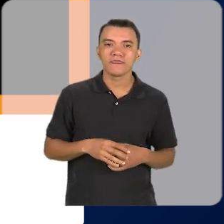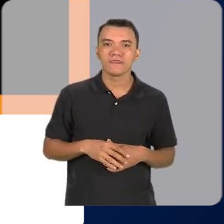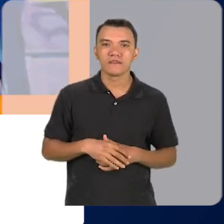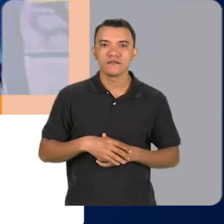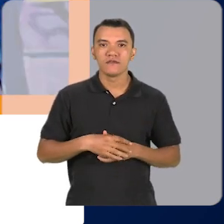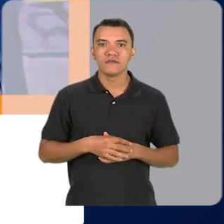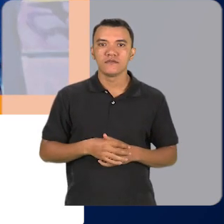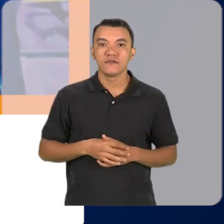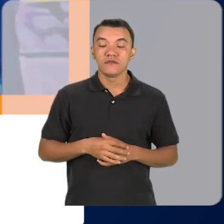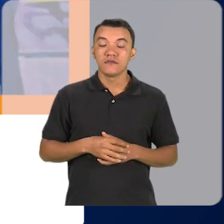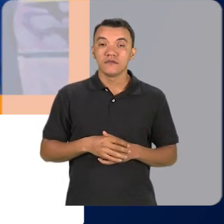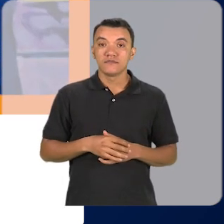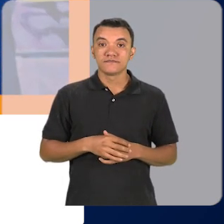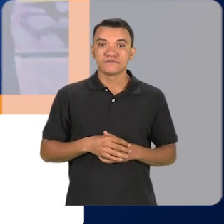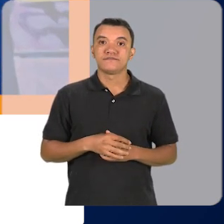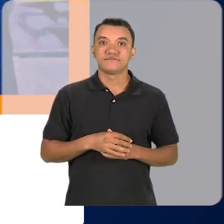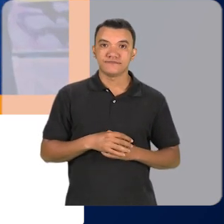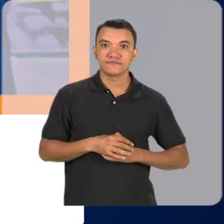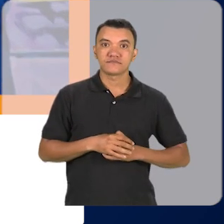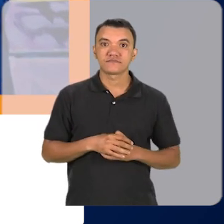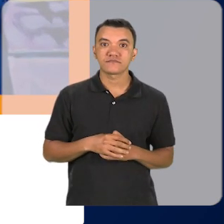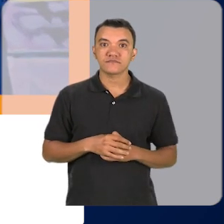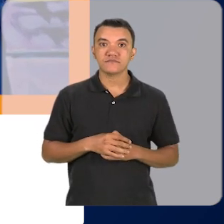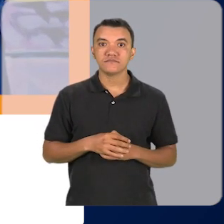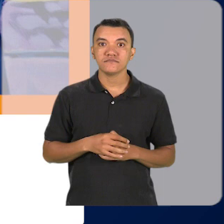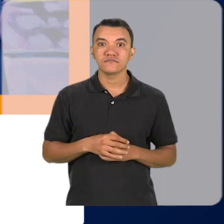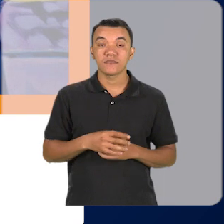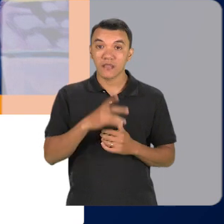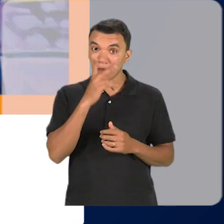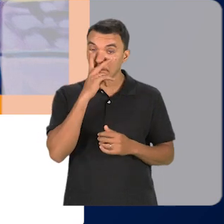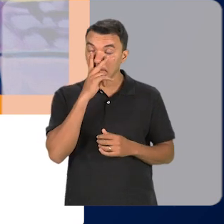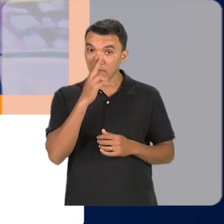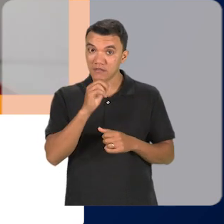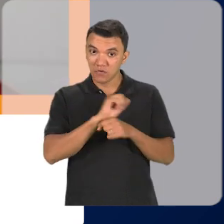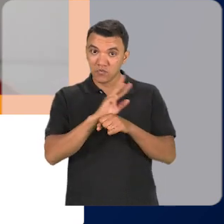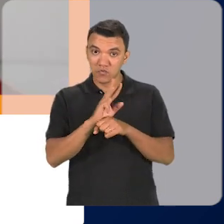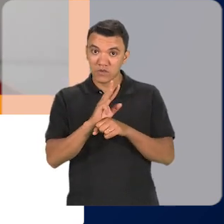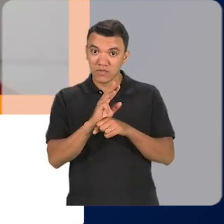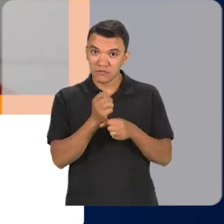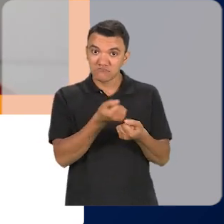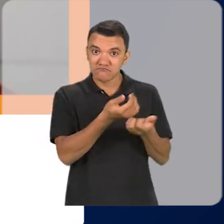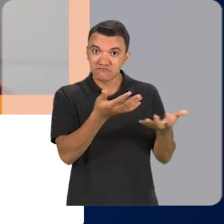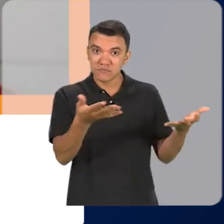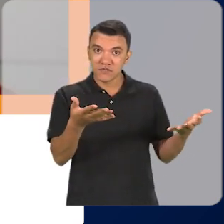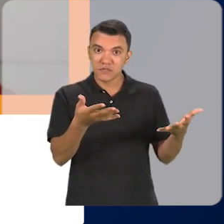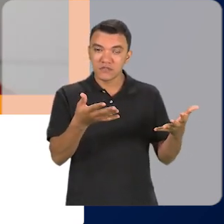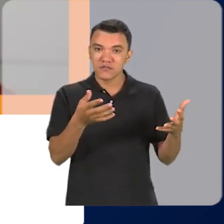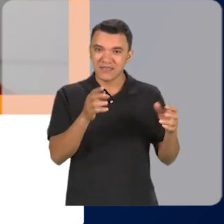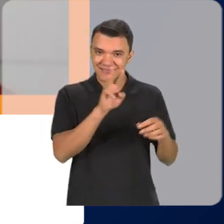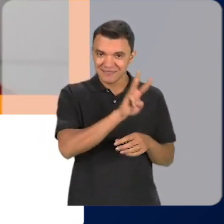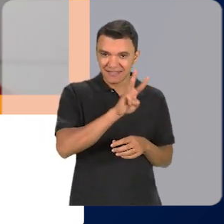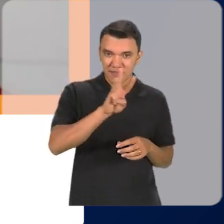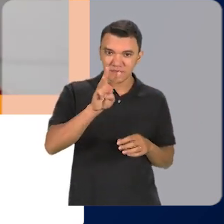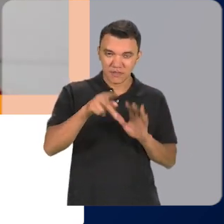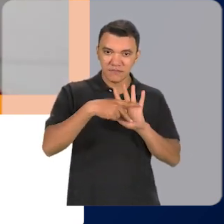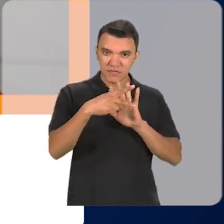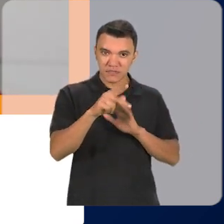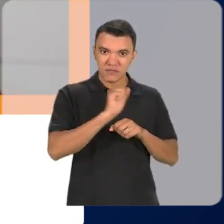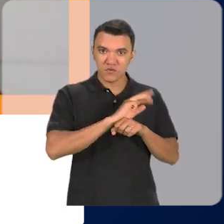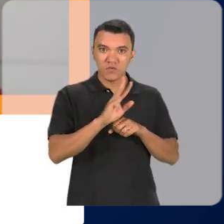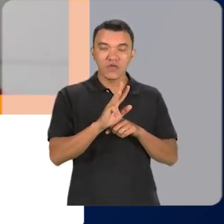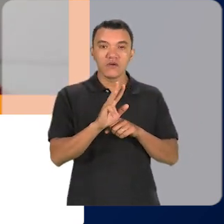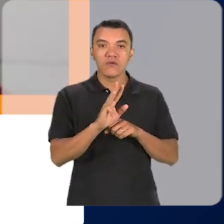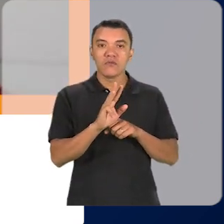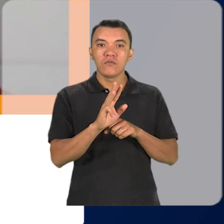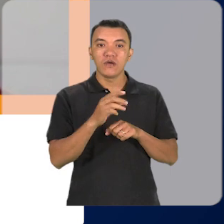Olha, me parece que a UEMA já está disponibilizando um domínio próprio. Eu ainda não coloquei em canal algum,